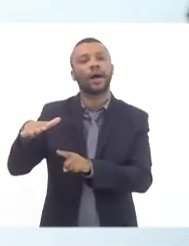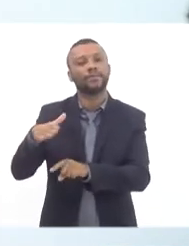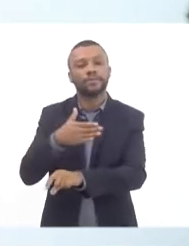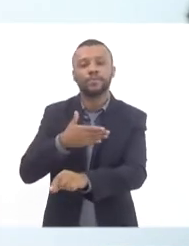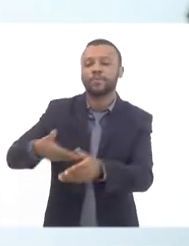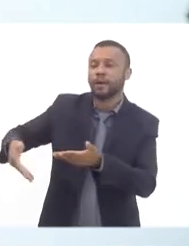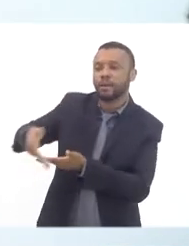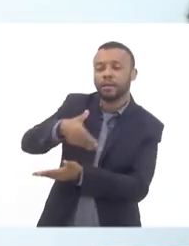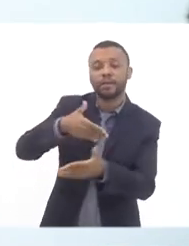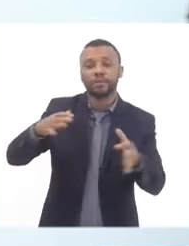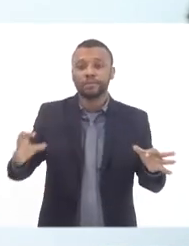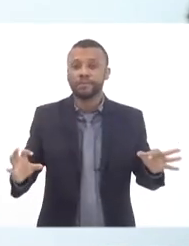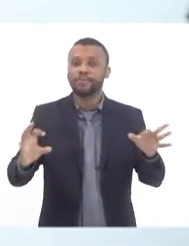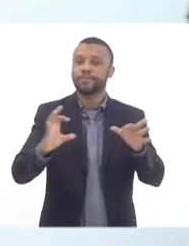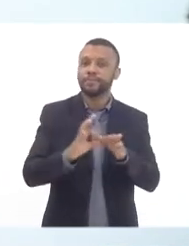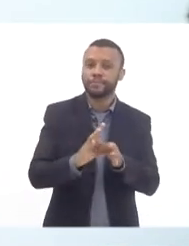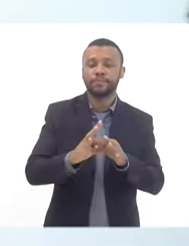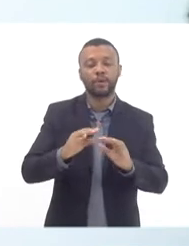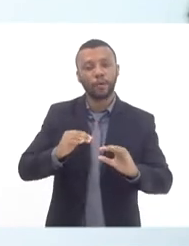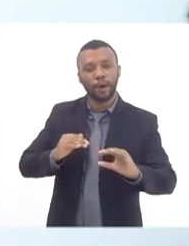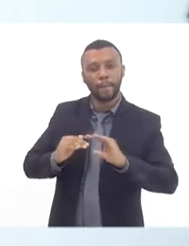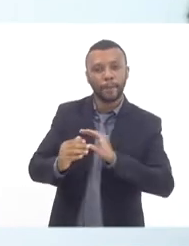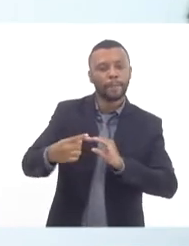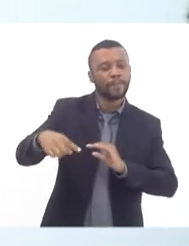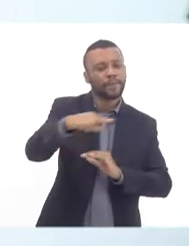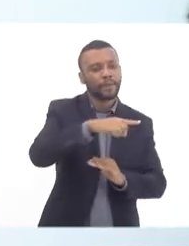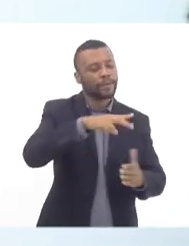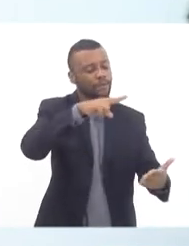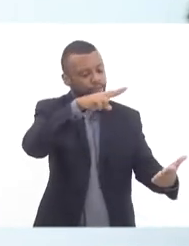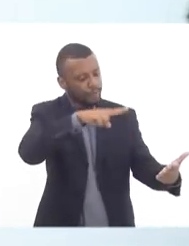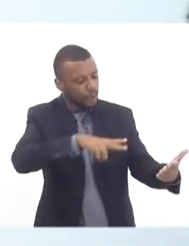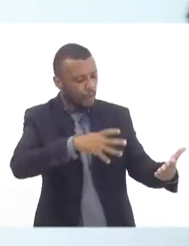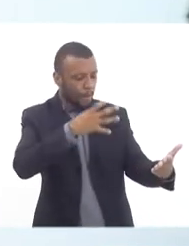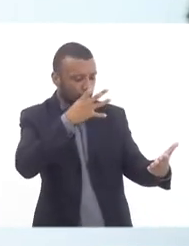integração, em caminho para apreciação, a consideração dos nobres